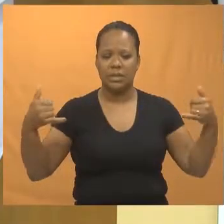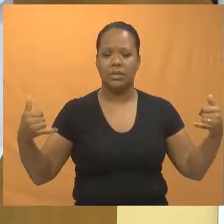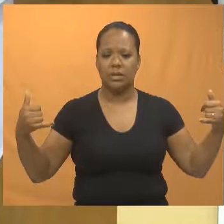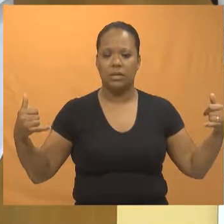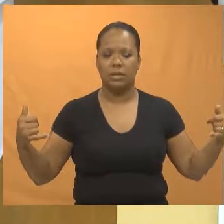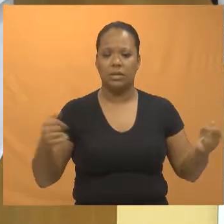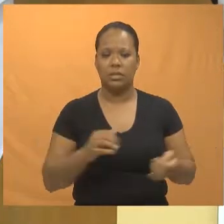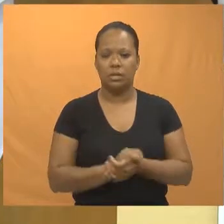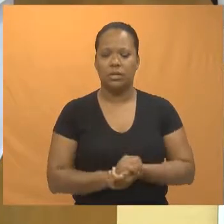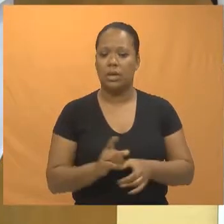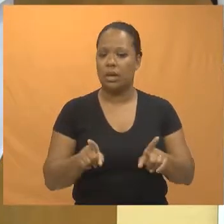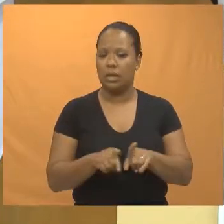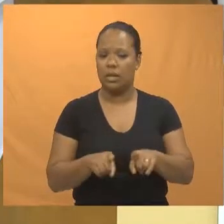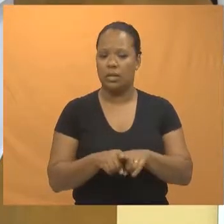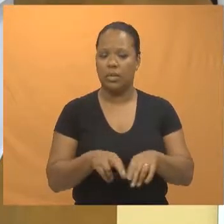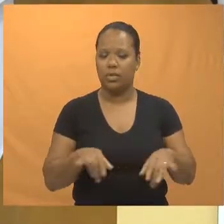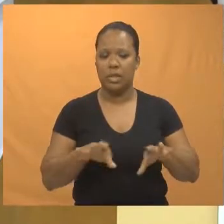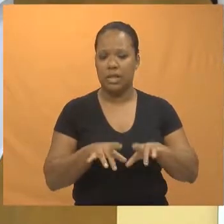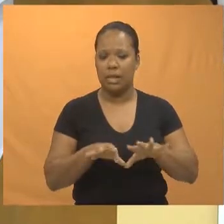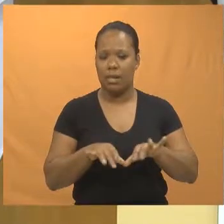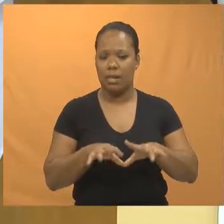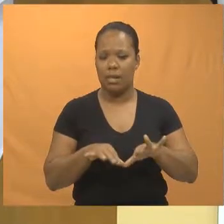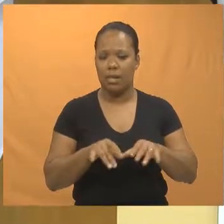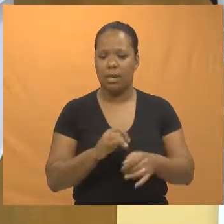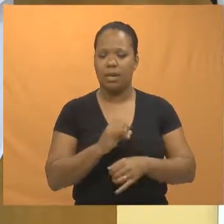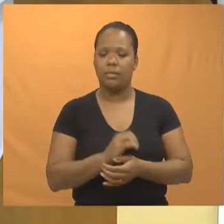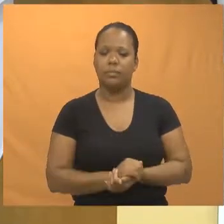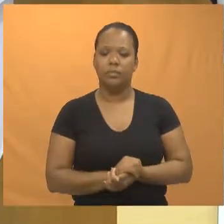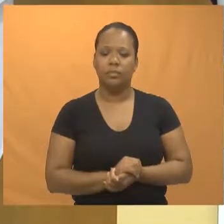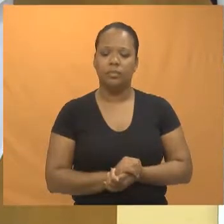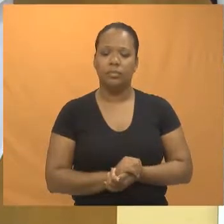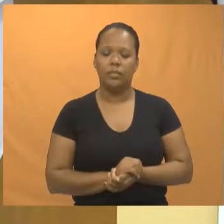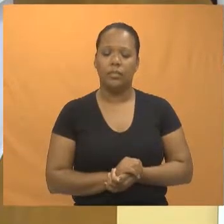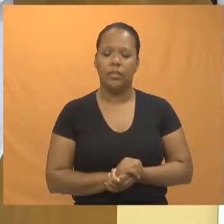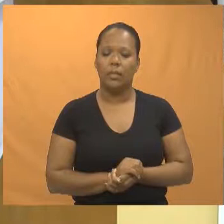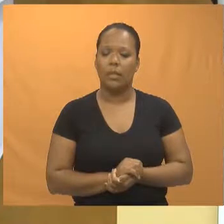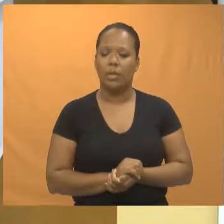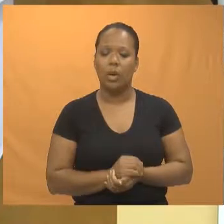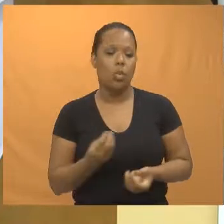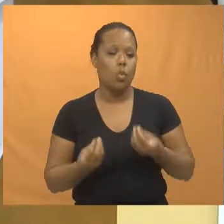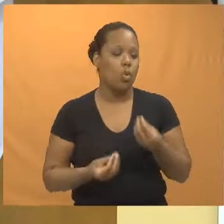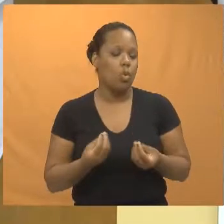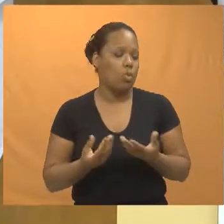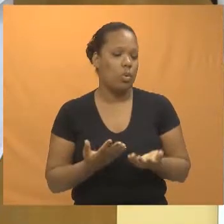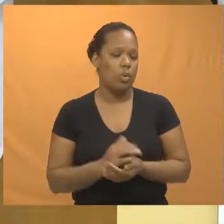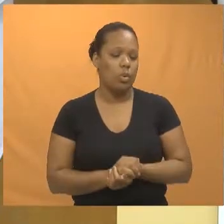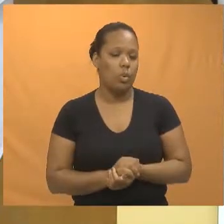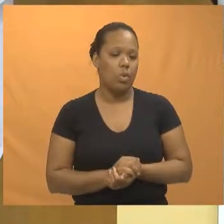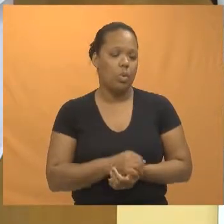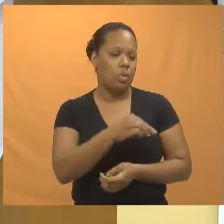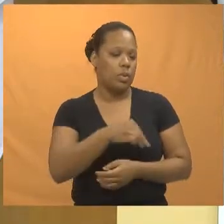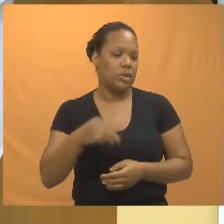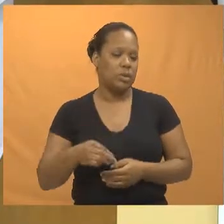de componentes eletrônicos. E até onde o nosso município pode ir? Isso já está bem claro no